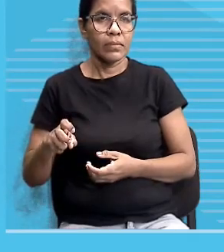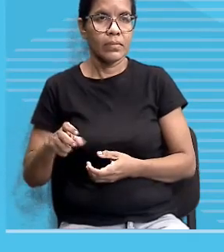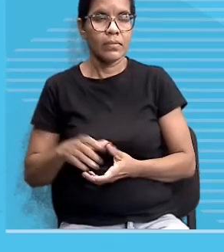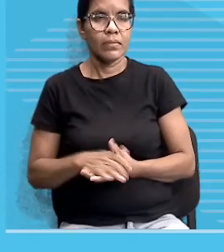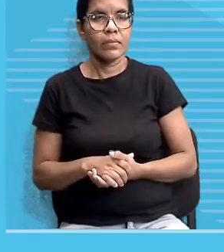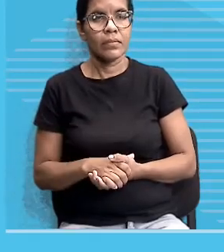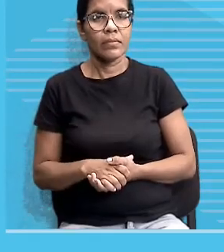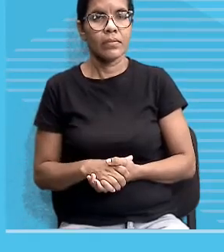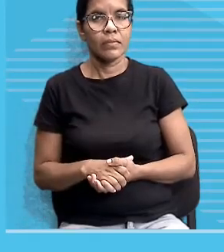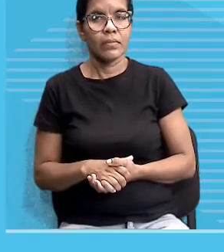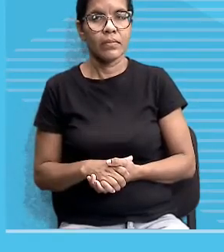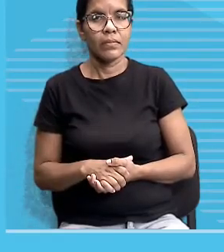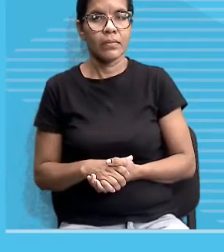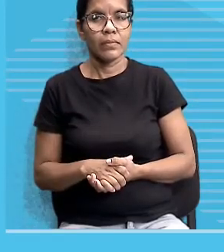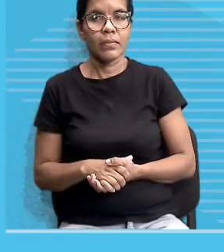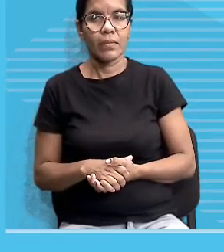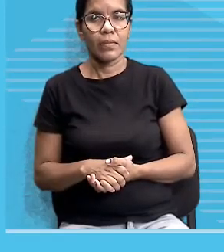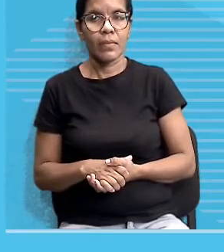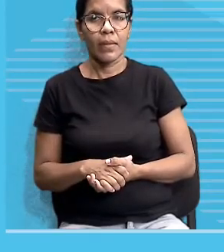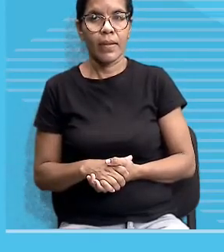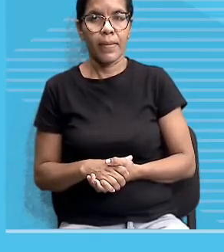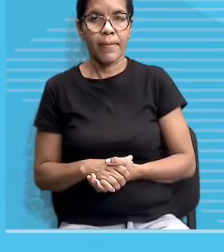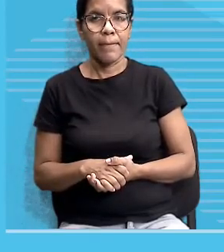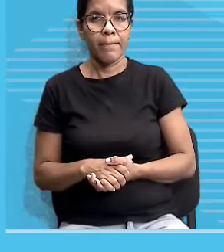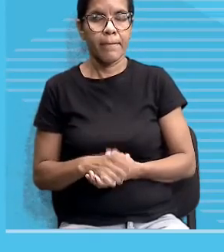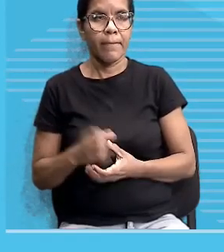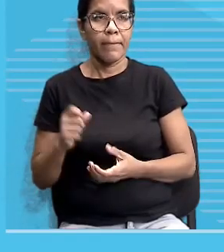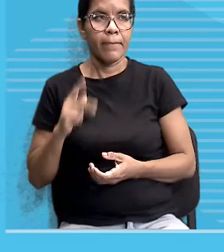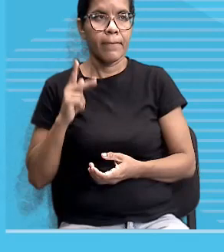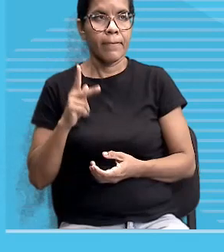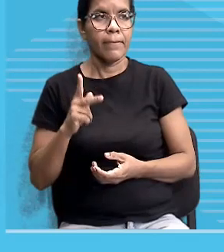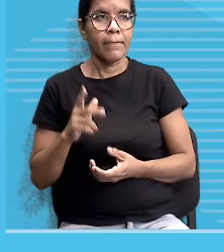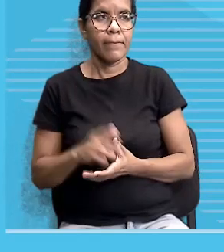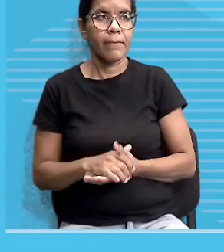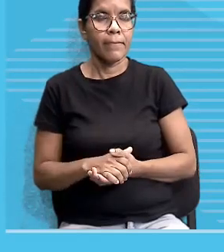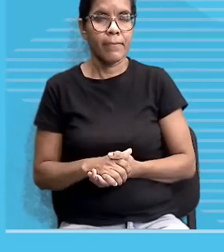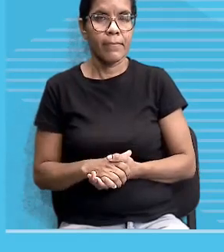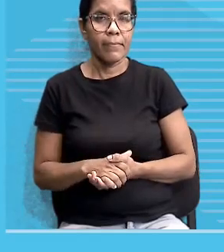Vale 15 Ah tá bom